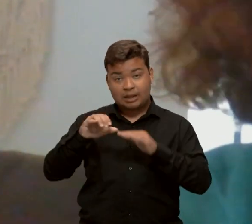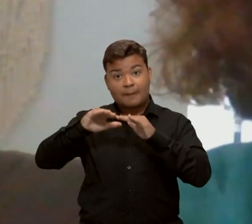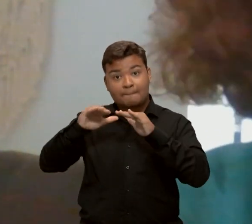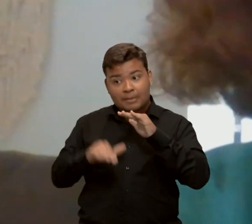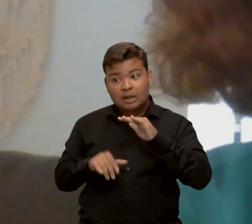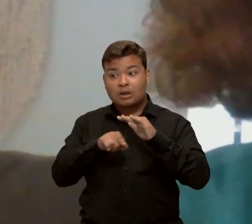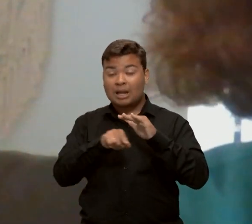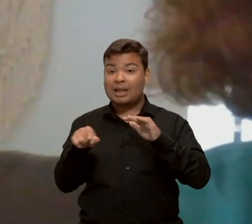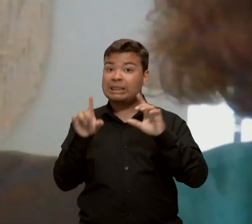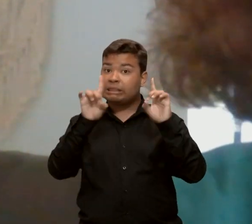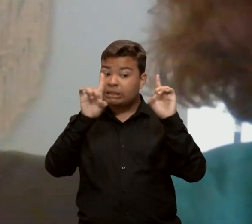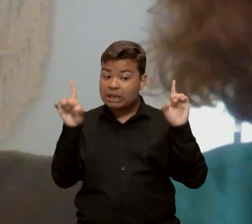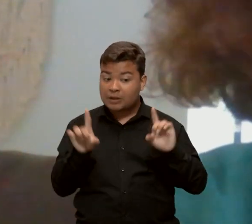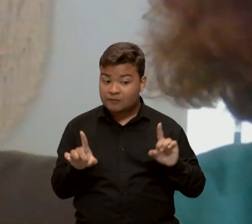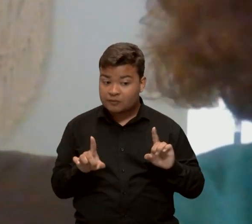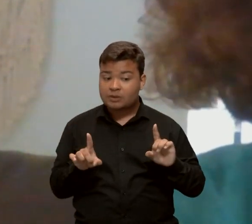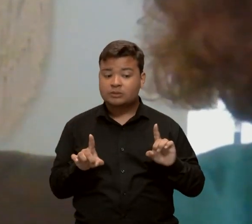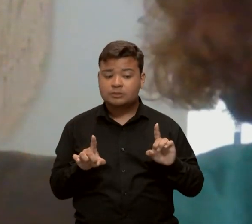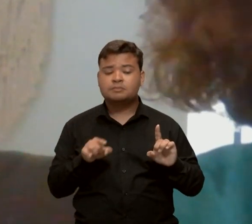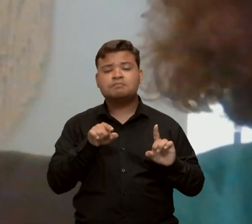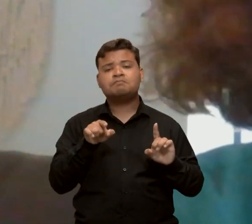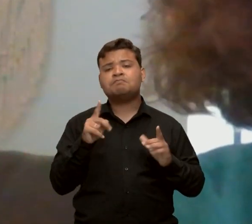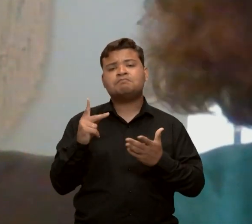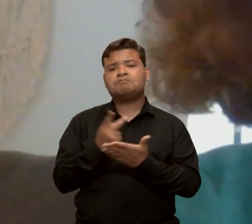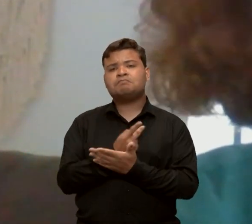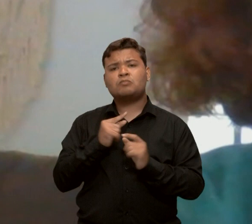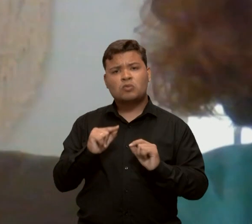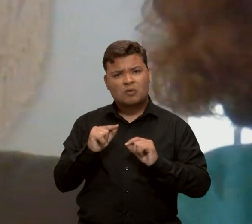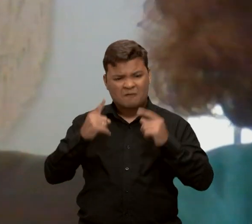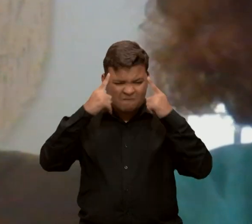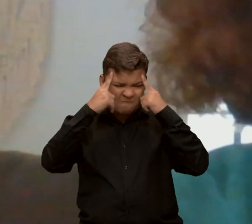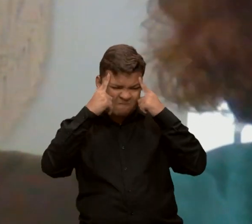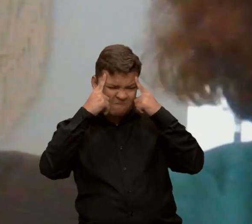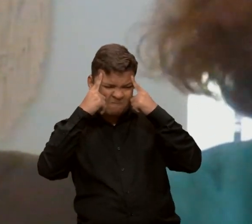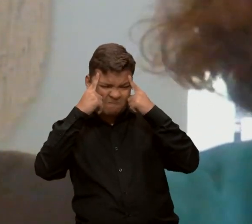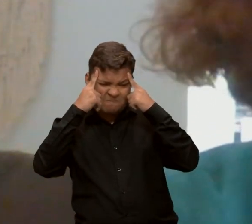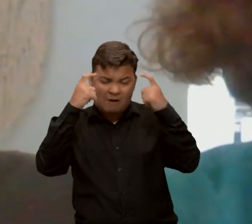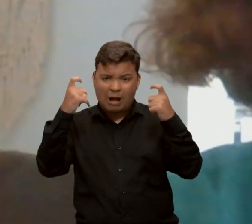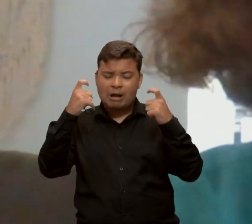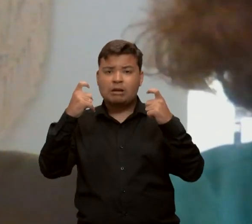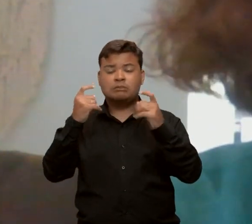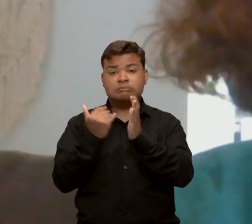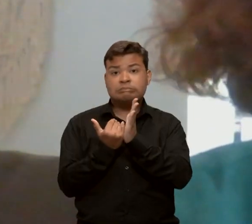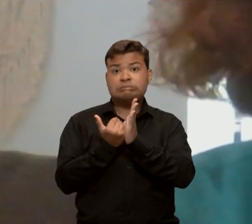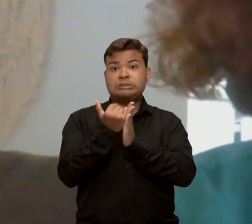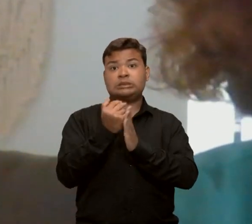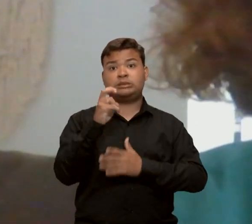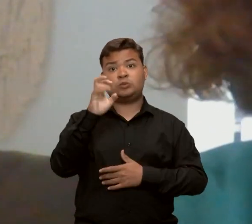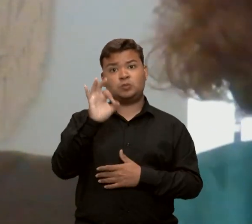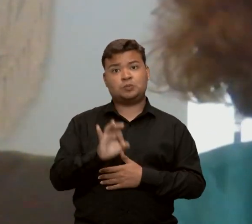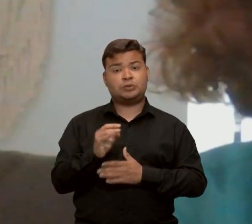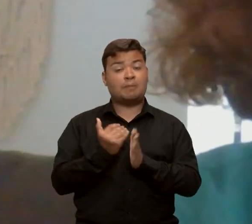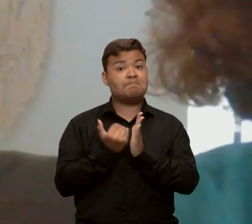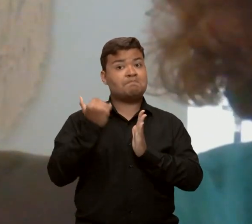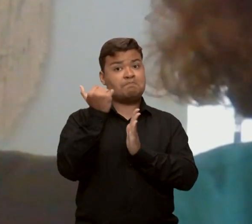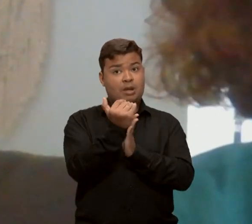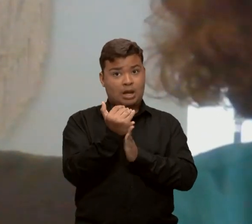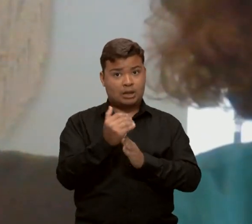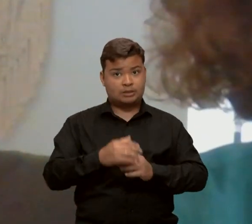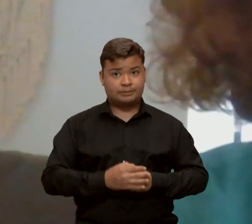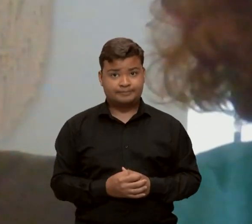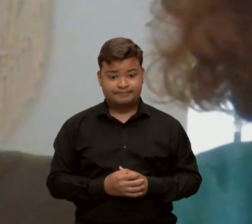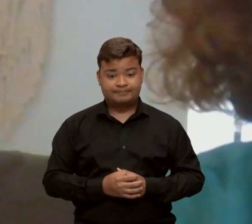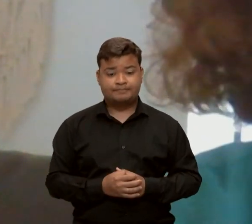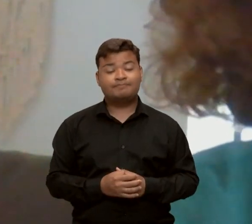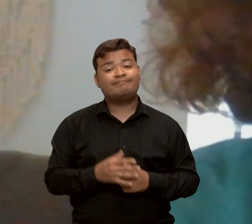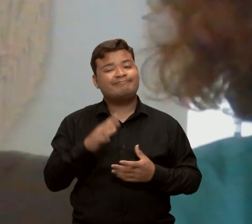deficiência, esse número de violência, ele aumenta 5%. Então, você já tem aí uma